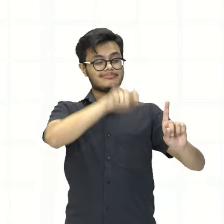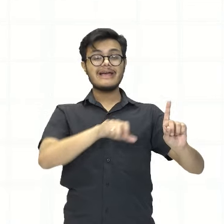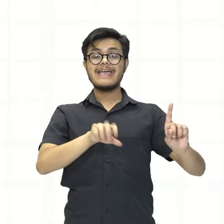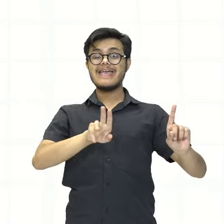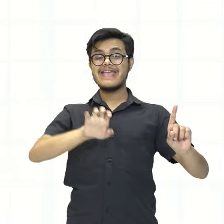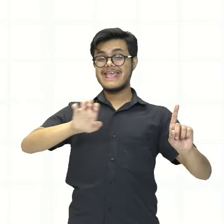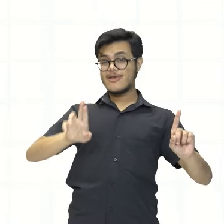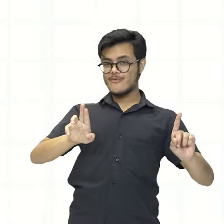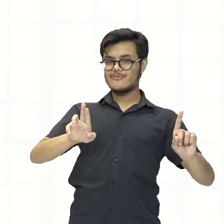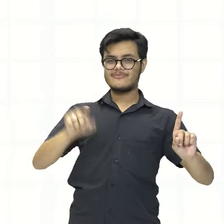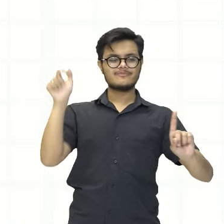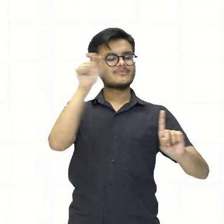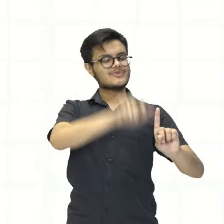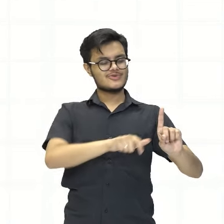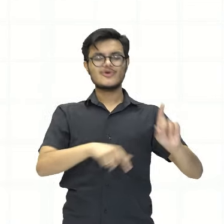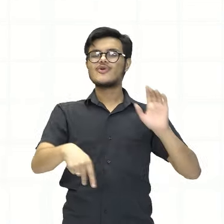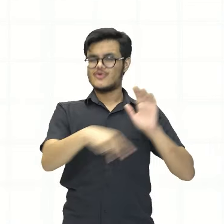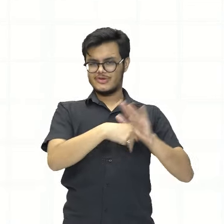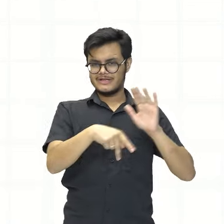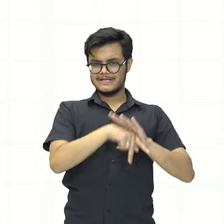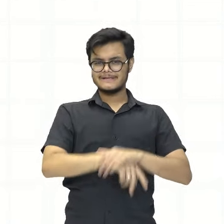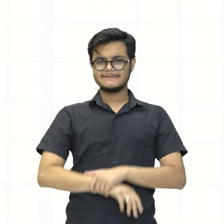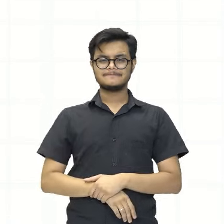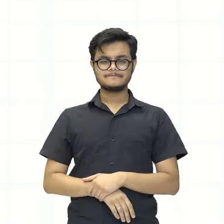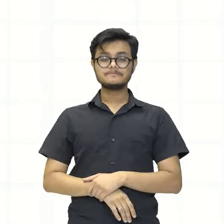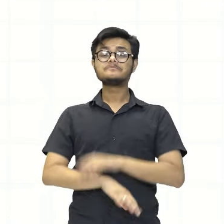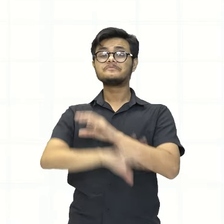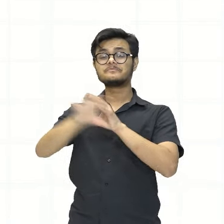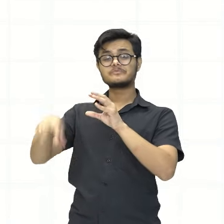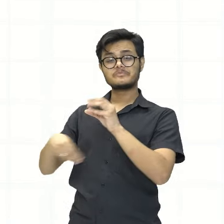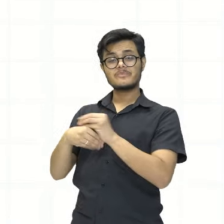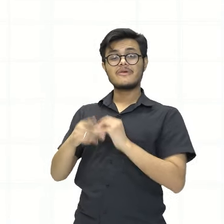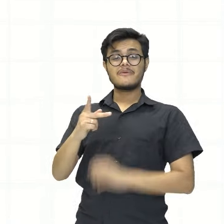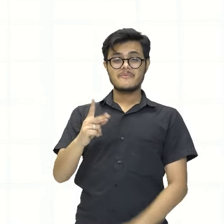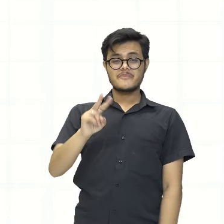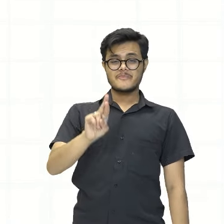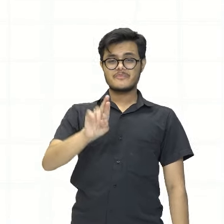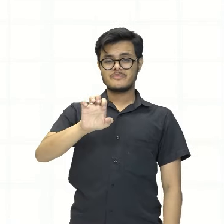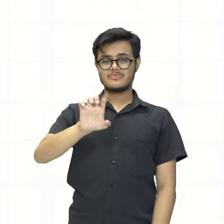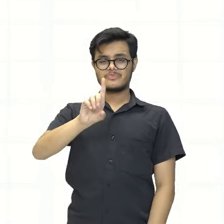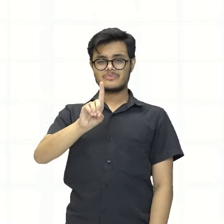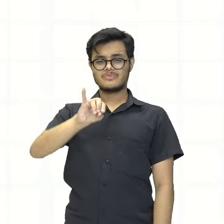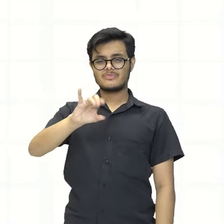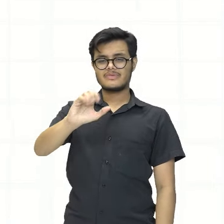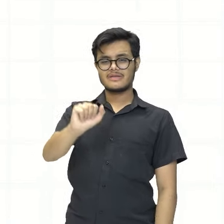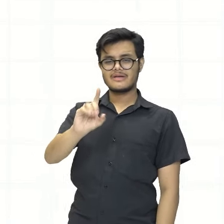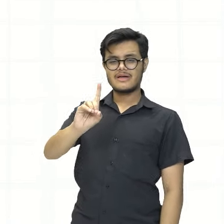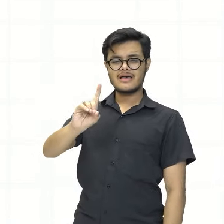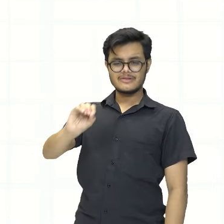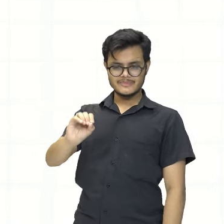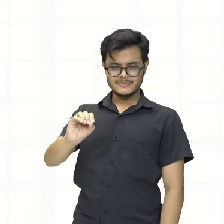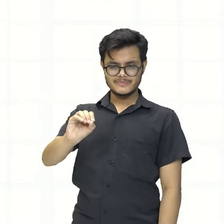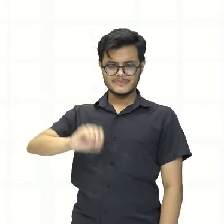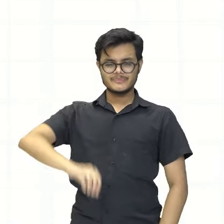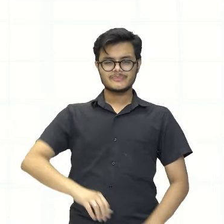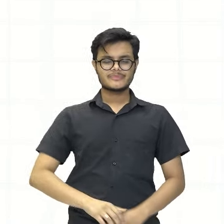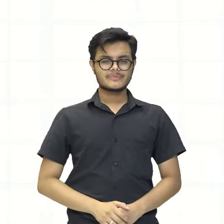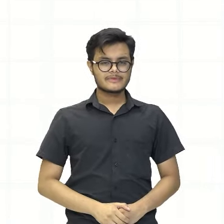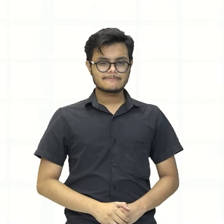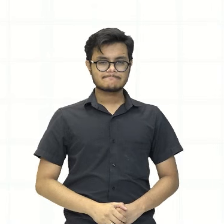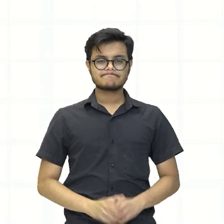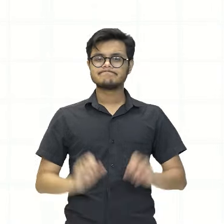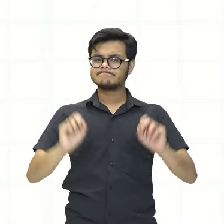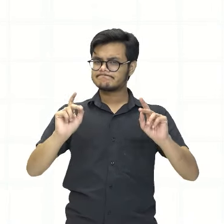sujeito e todo o restante da oração vai ser o quê predicado né então